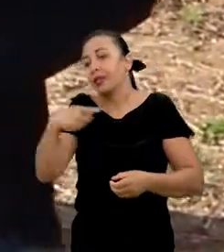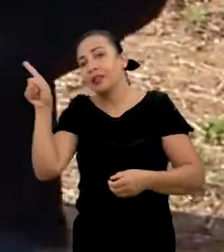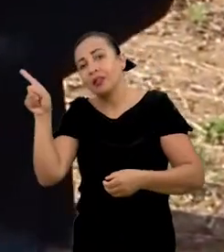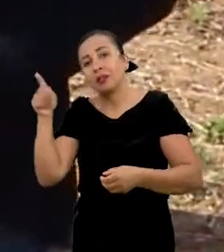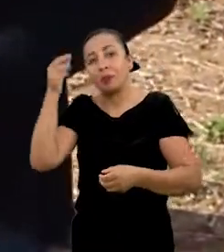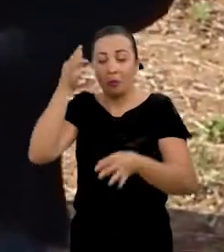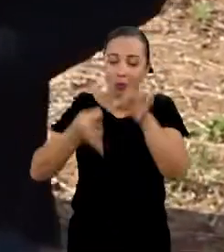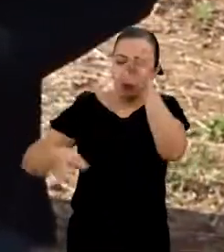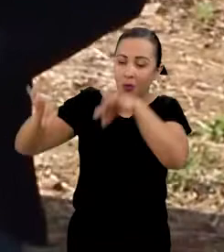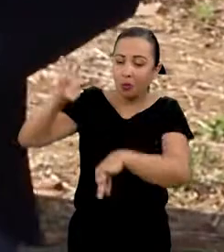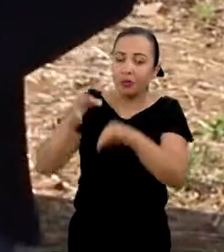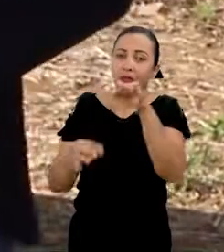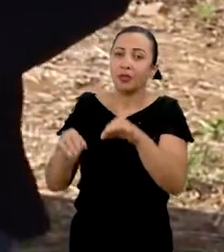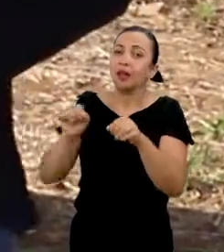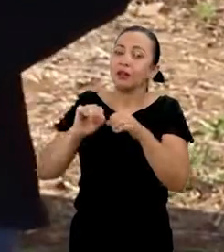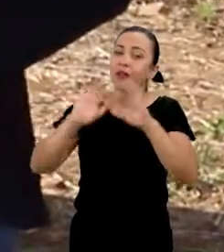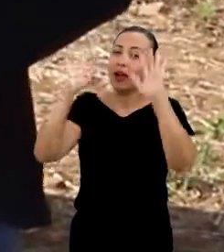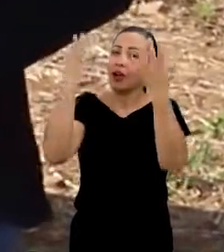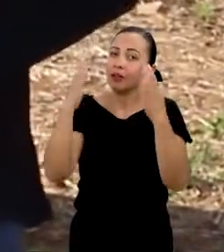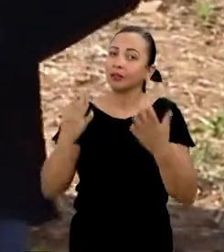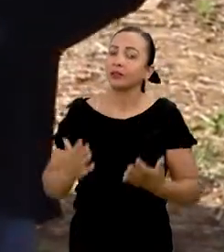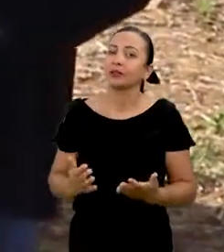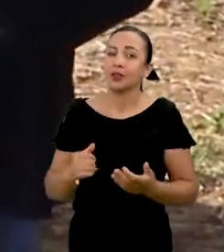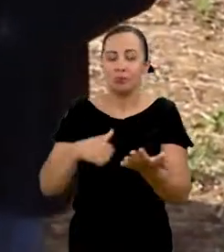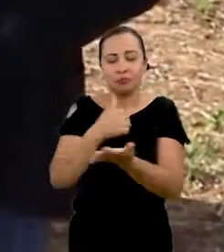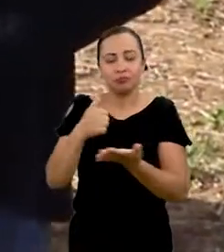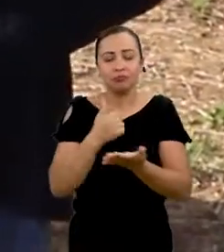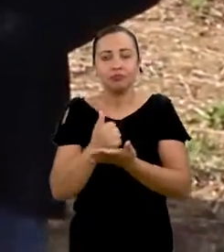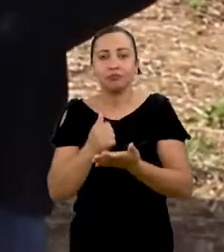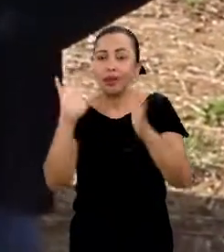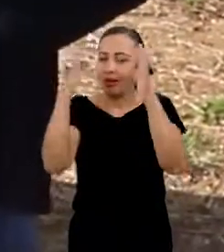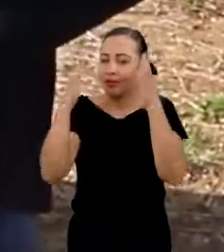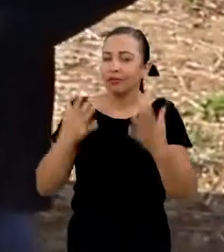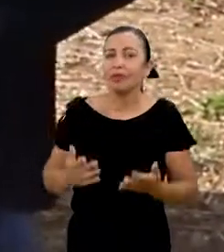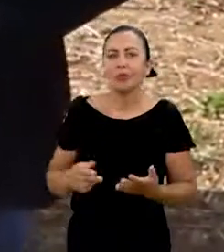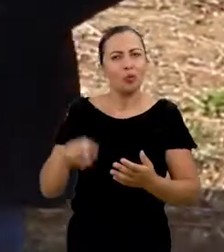para o laboratório, e lá a gente faz as análises básicas, né,